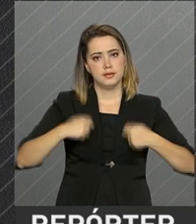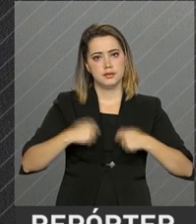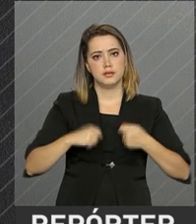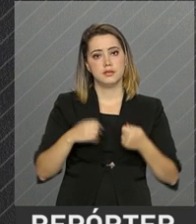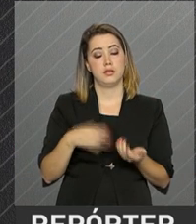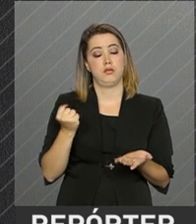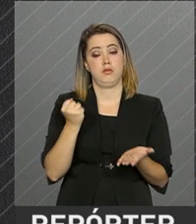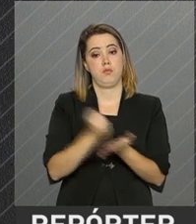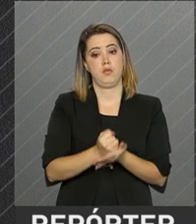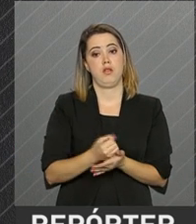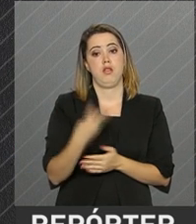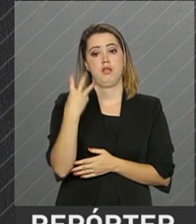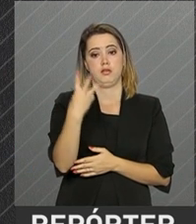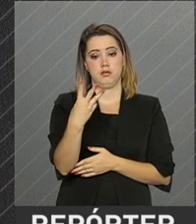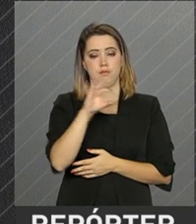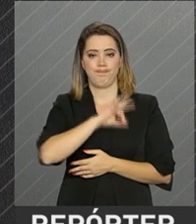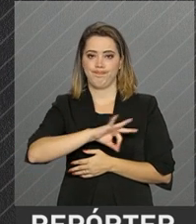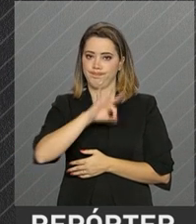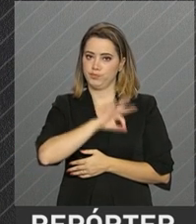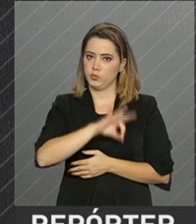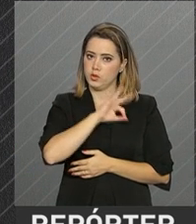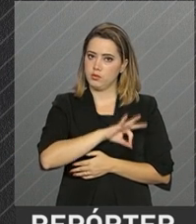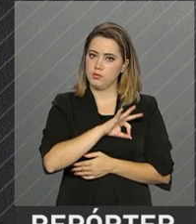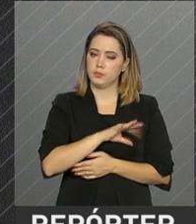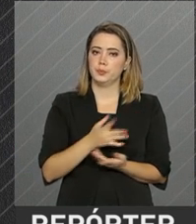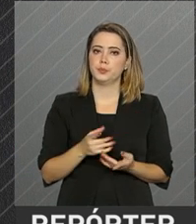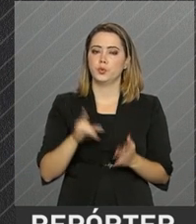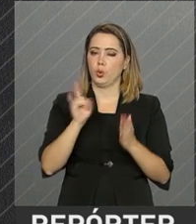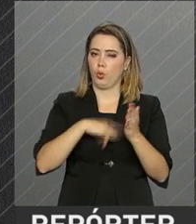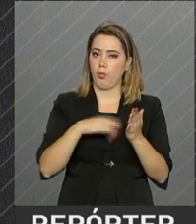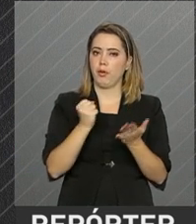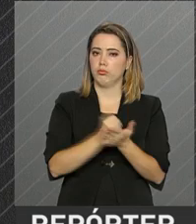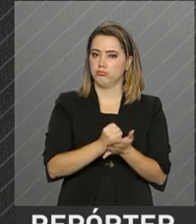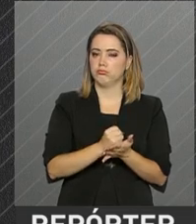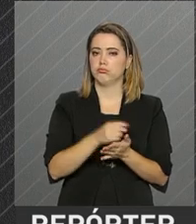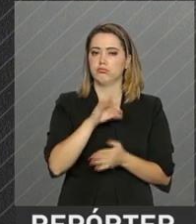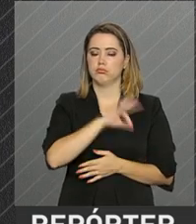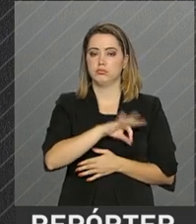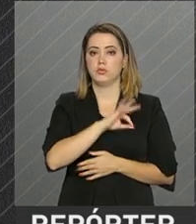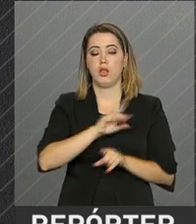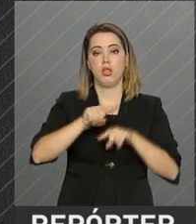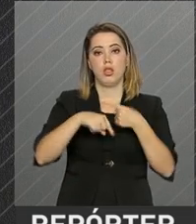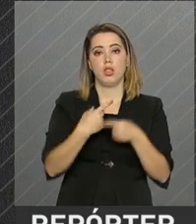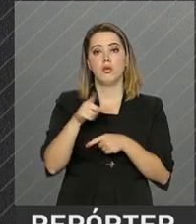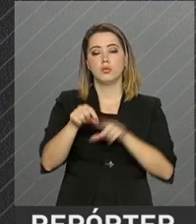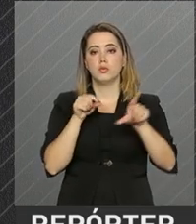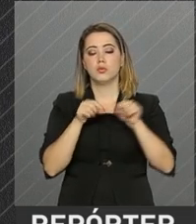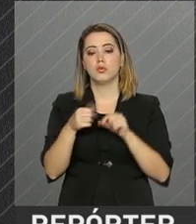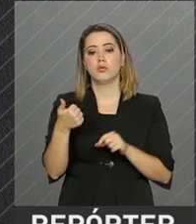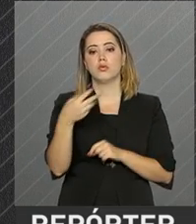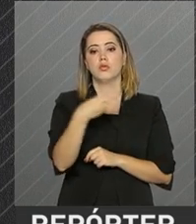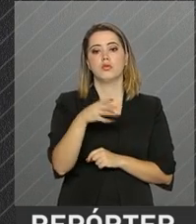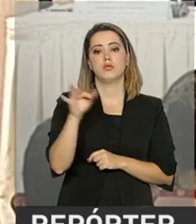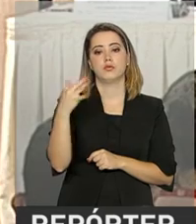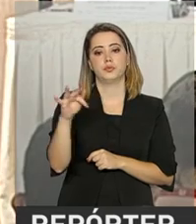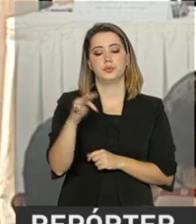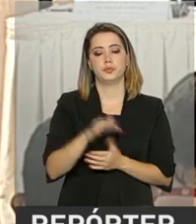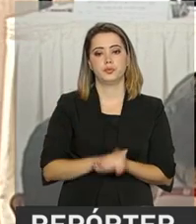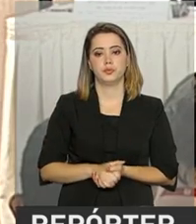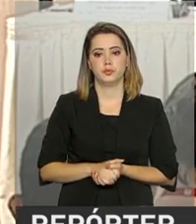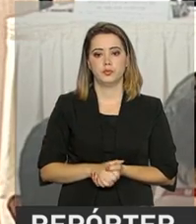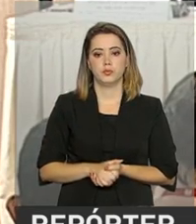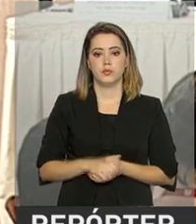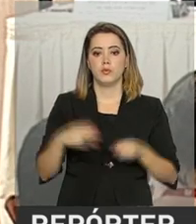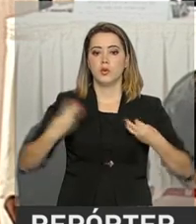renda familiar de até três salários mínimos o resultado da seleção será divulgado no dia 13 de Fevereiro o